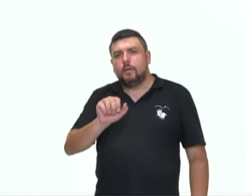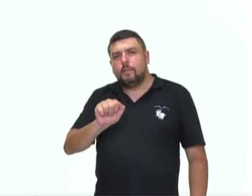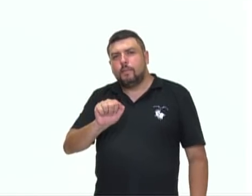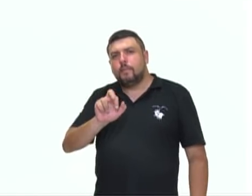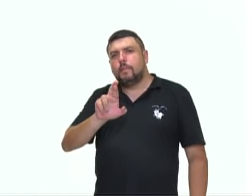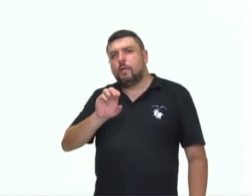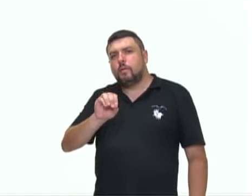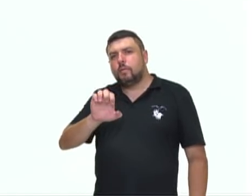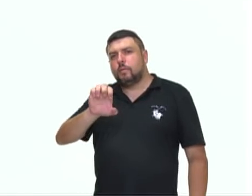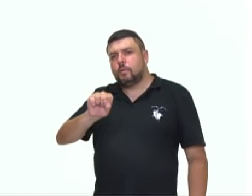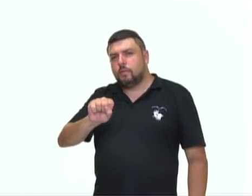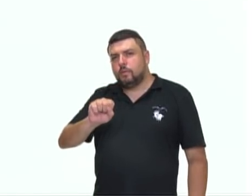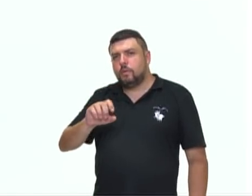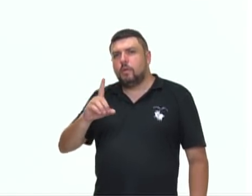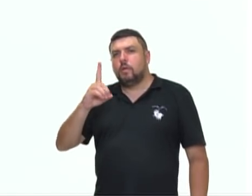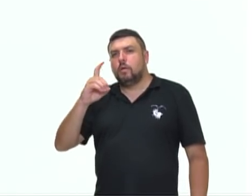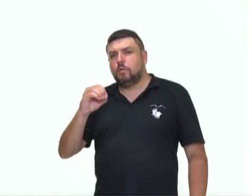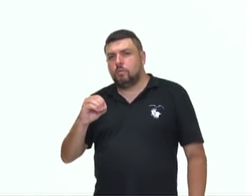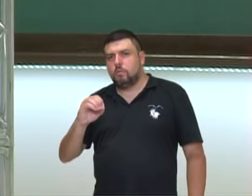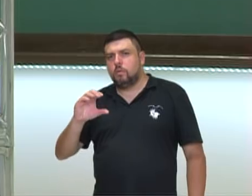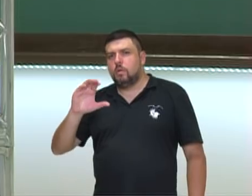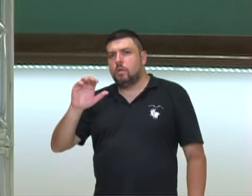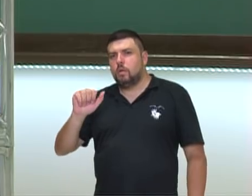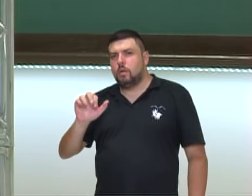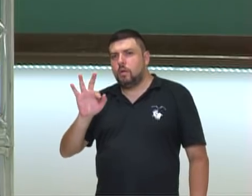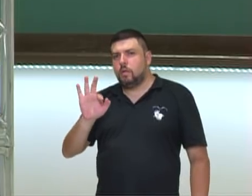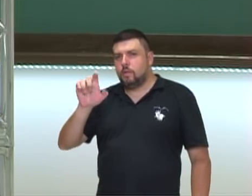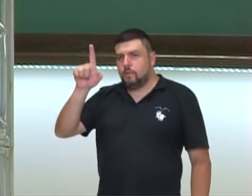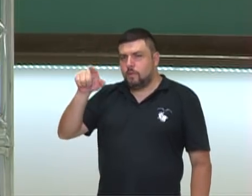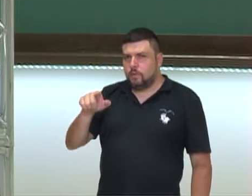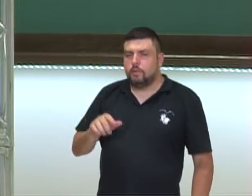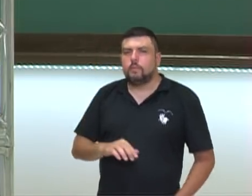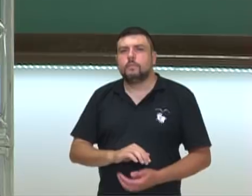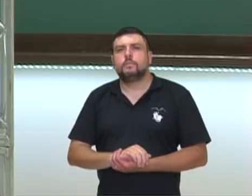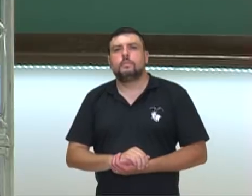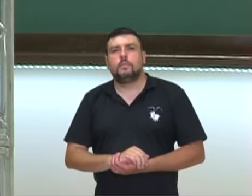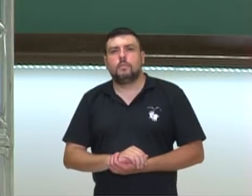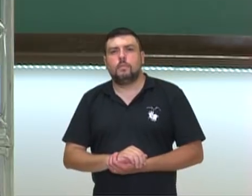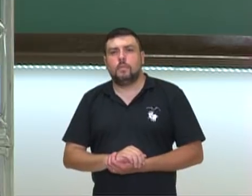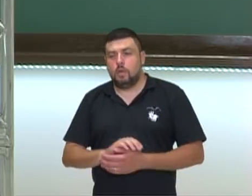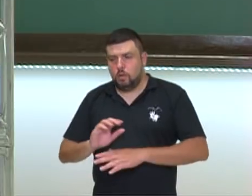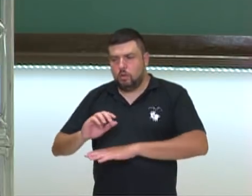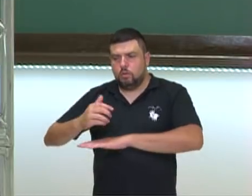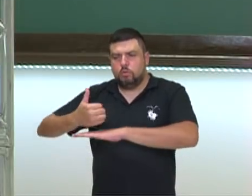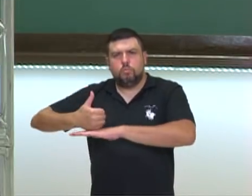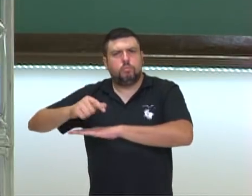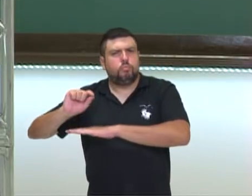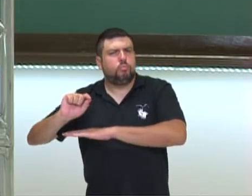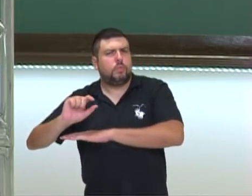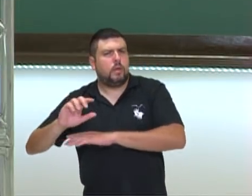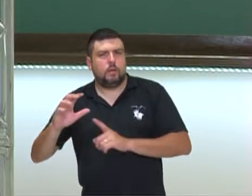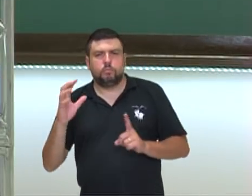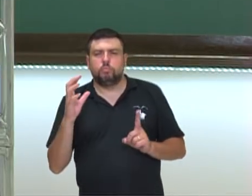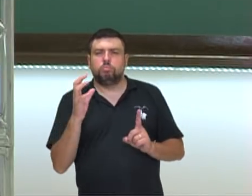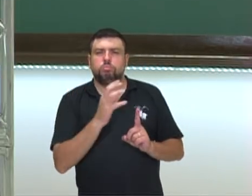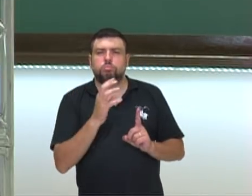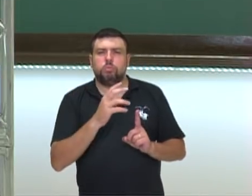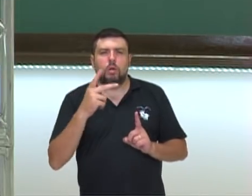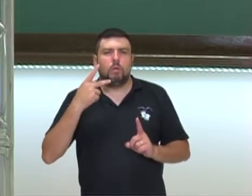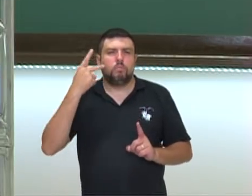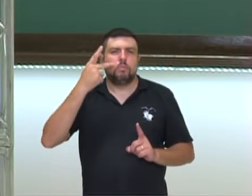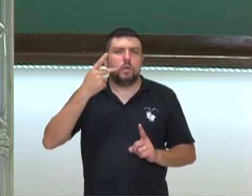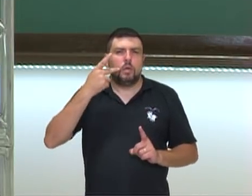café. E aí você vê também já essa influência desses grandes cafeicultores na política e ganhando títulos